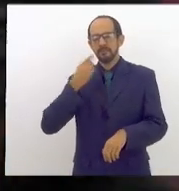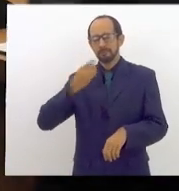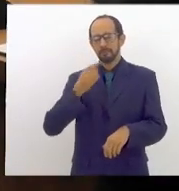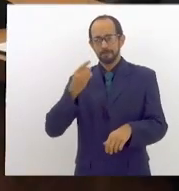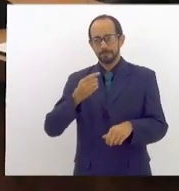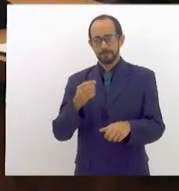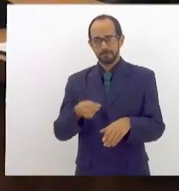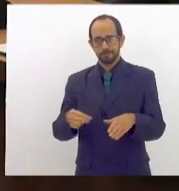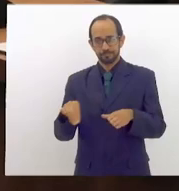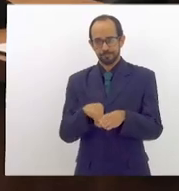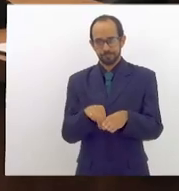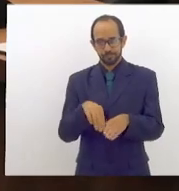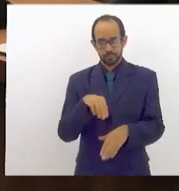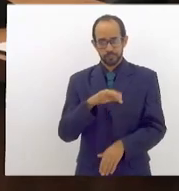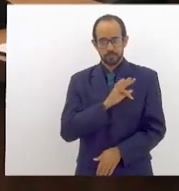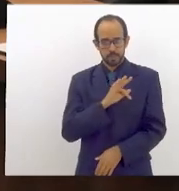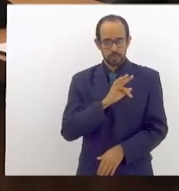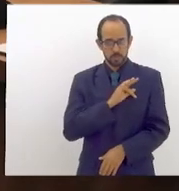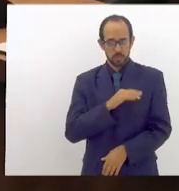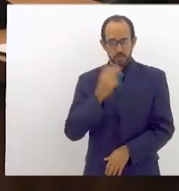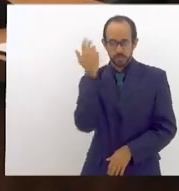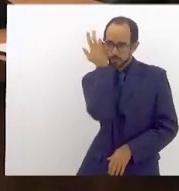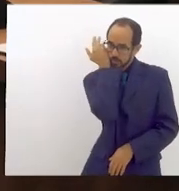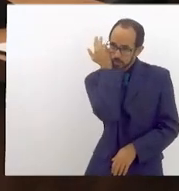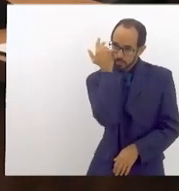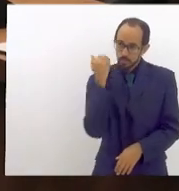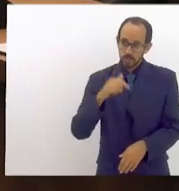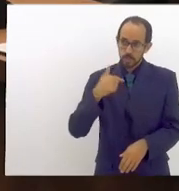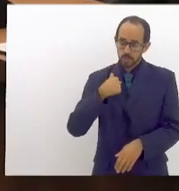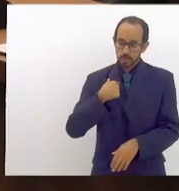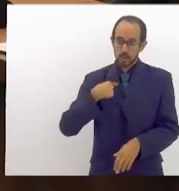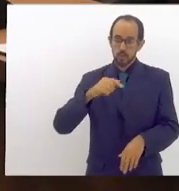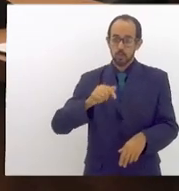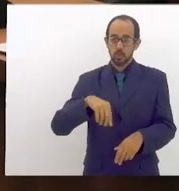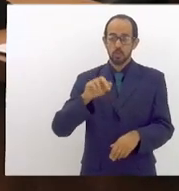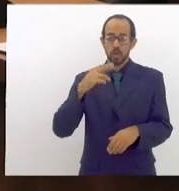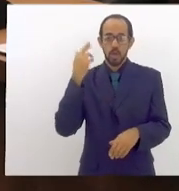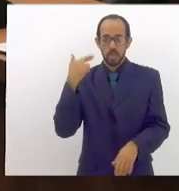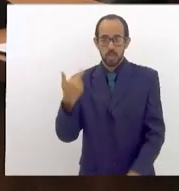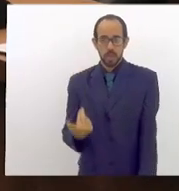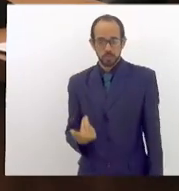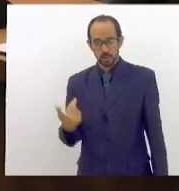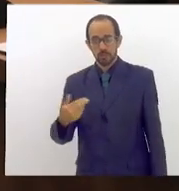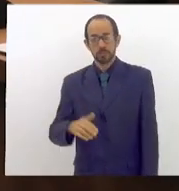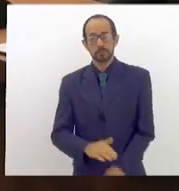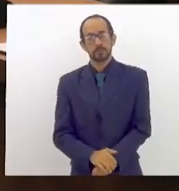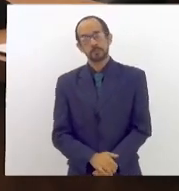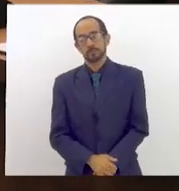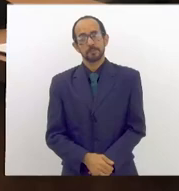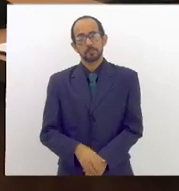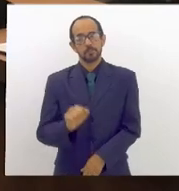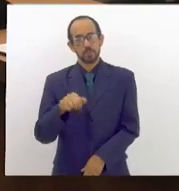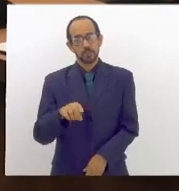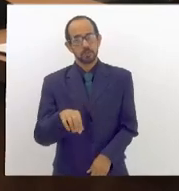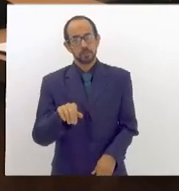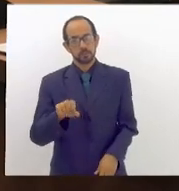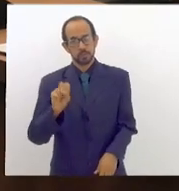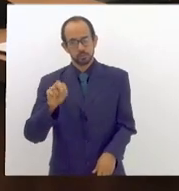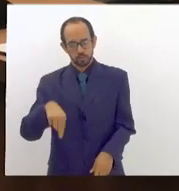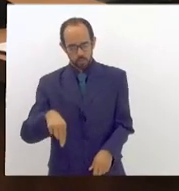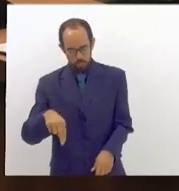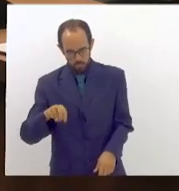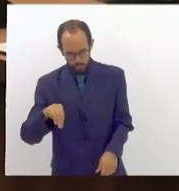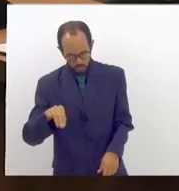deputada Marta Rocha Deputado Eliomar eu Deputado Renato Souza Deputado Anderson Moraes